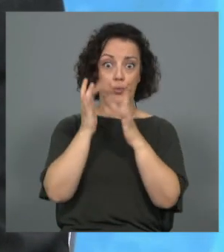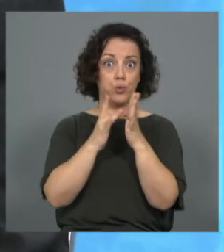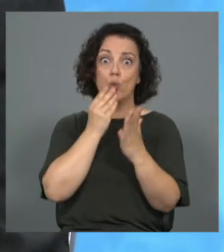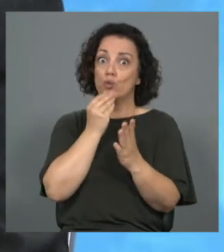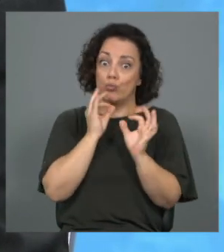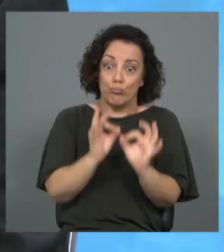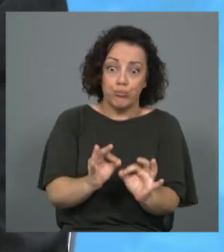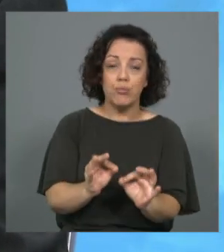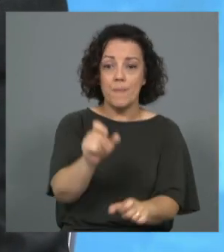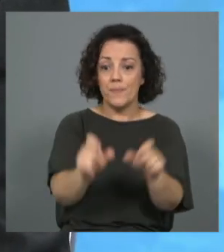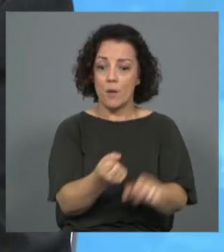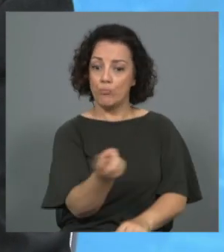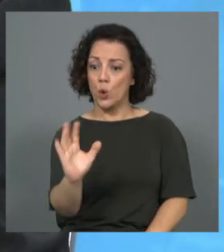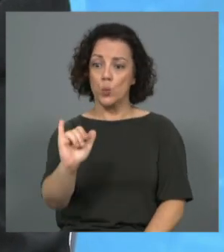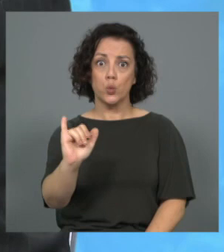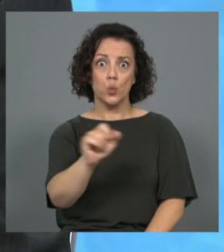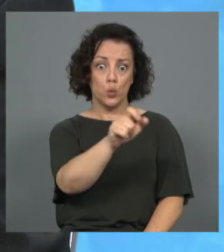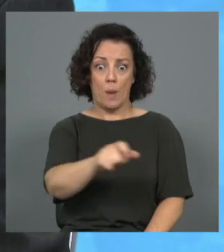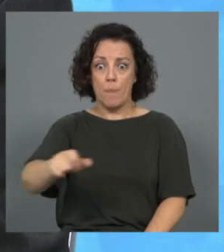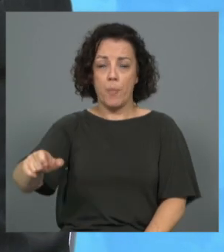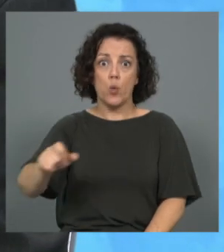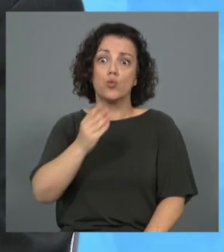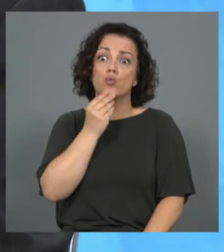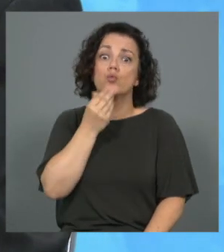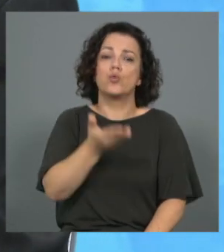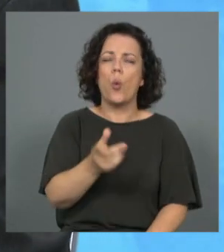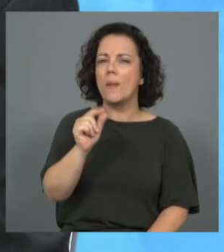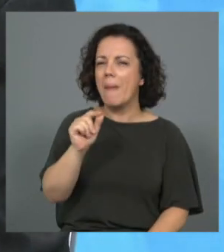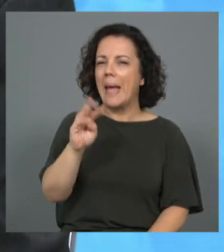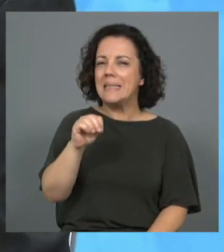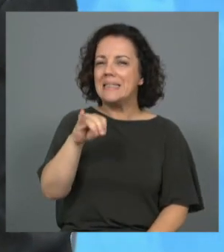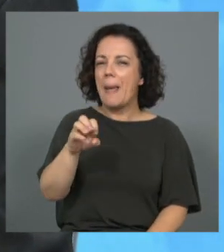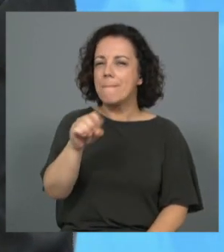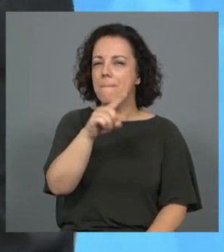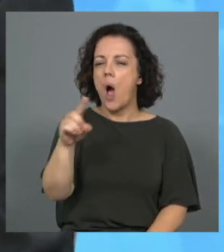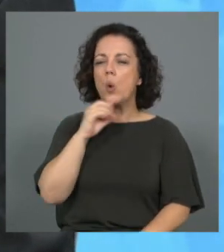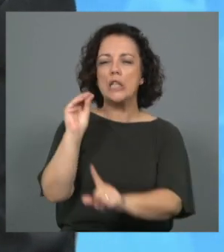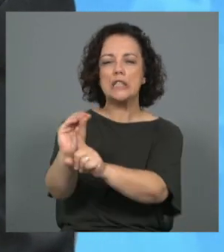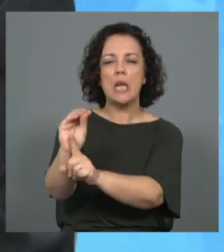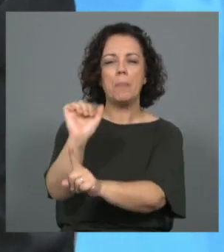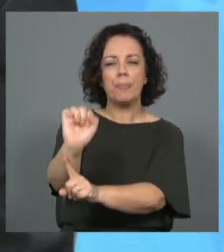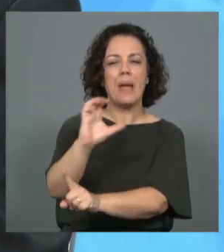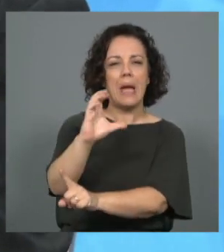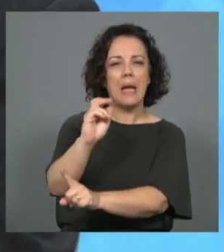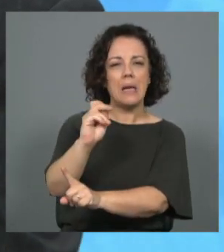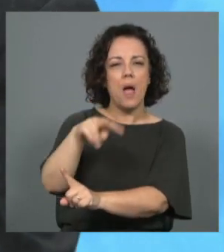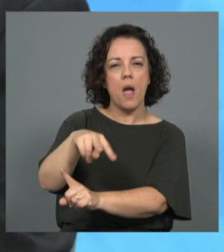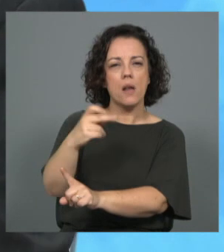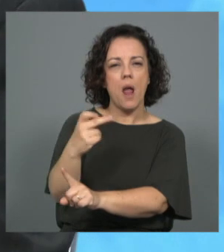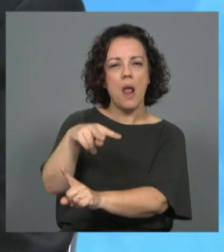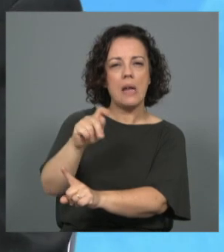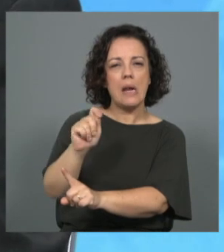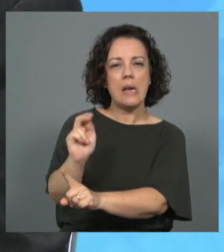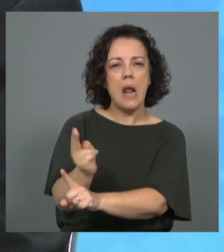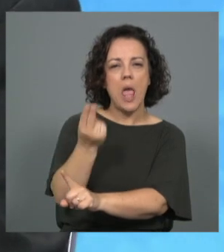judeus, pelo visto, nem sequer Simão, chamado cananeu, seria cananeu,